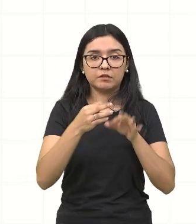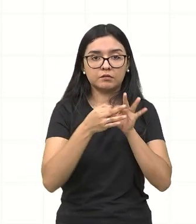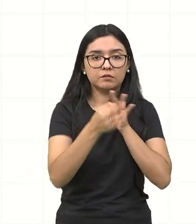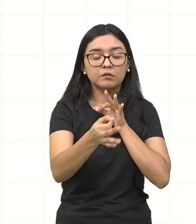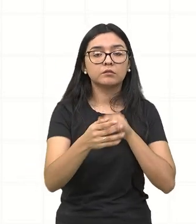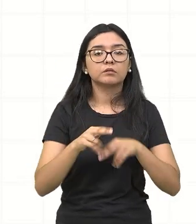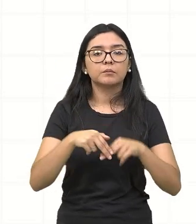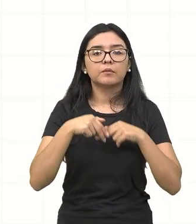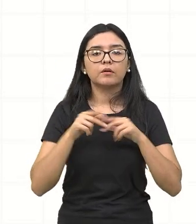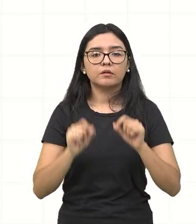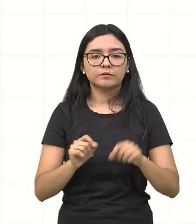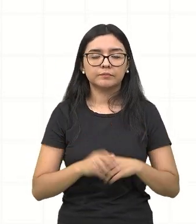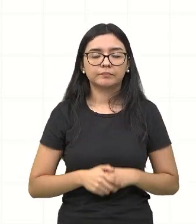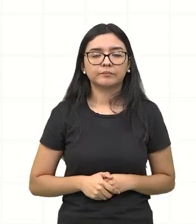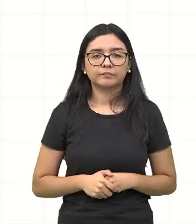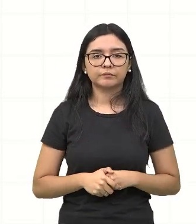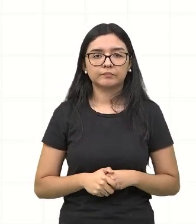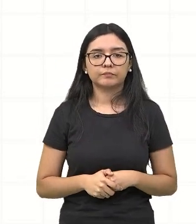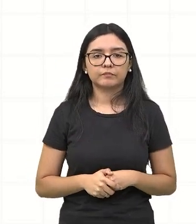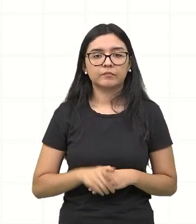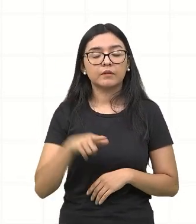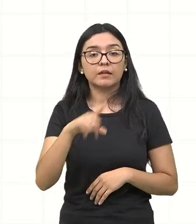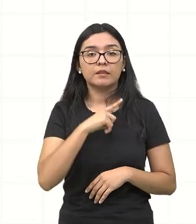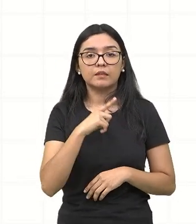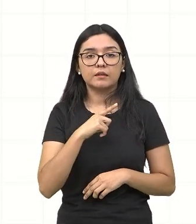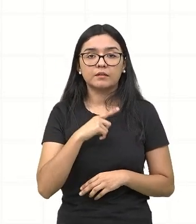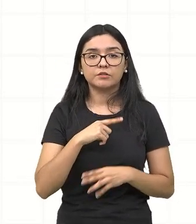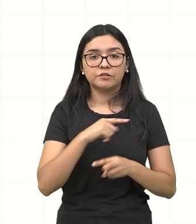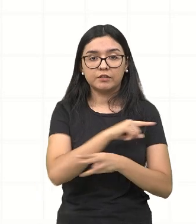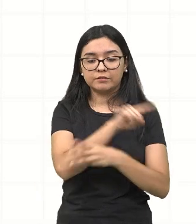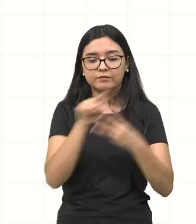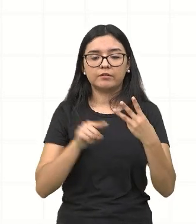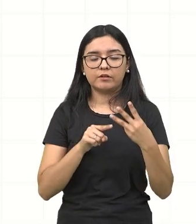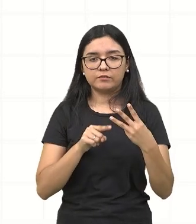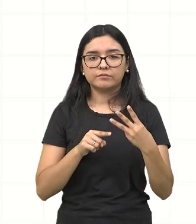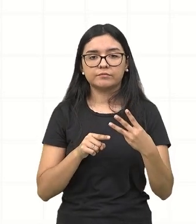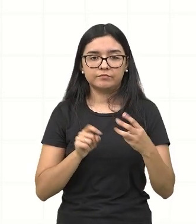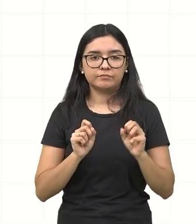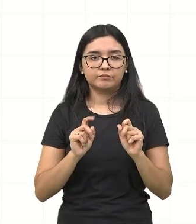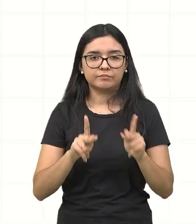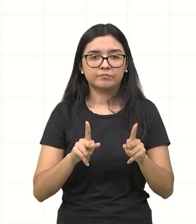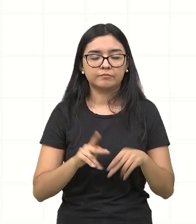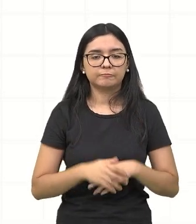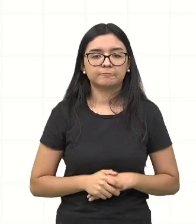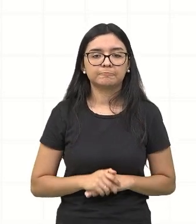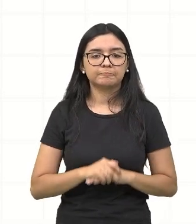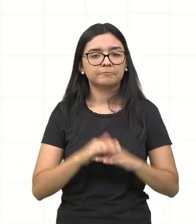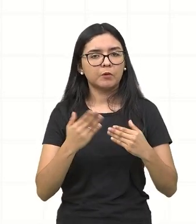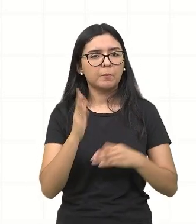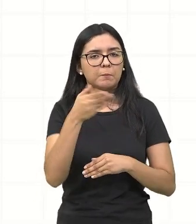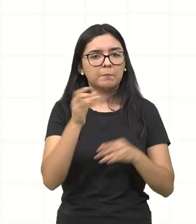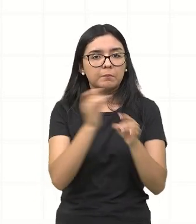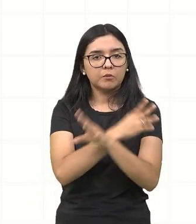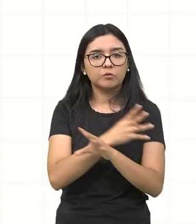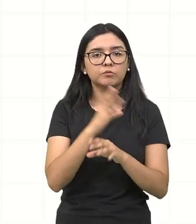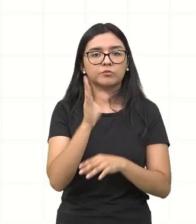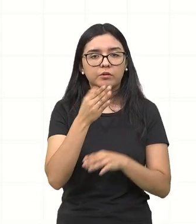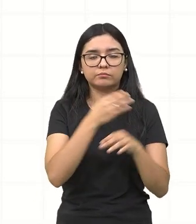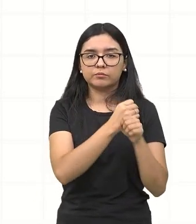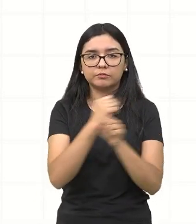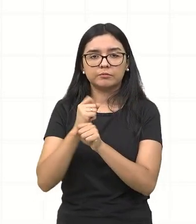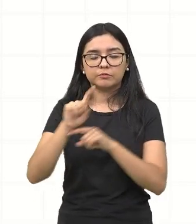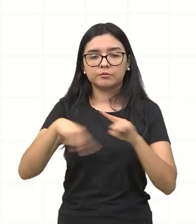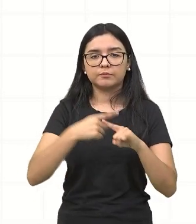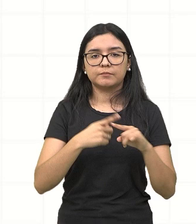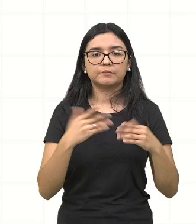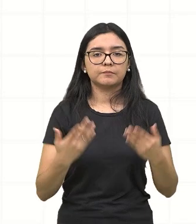um paralelepípedo, ele tem 3 dimensões, certo? Então, fazendo essa multiplicação, nós